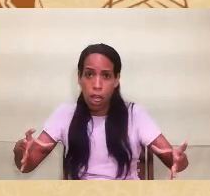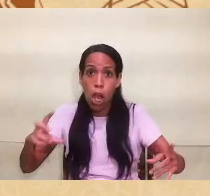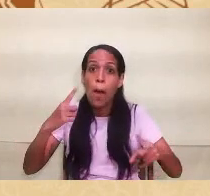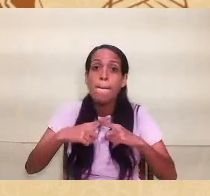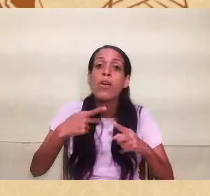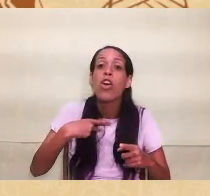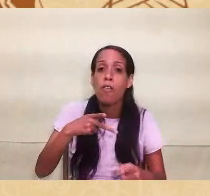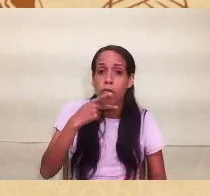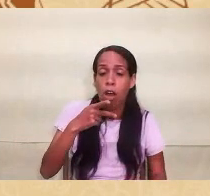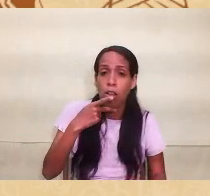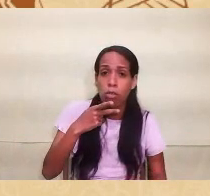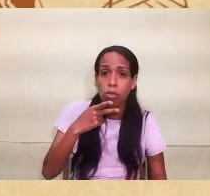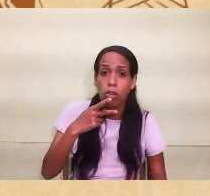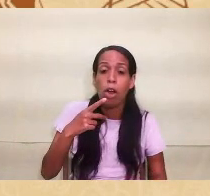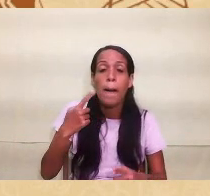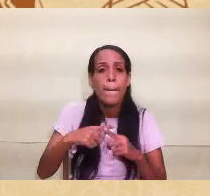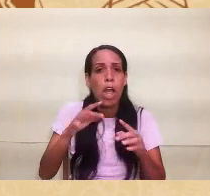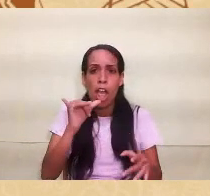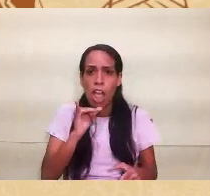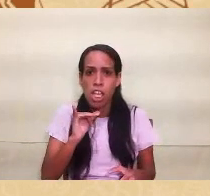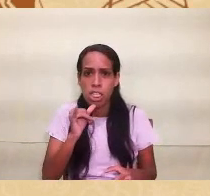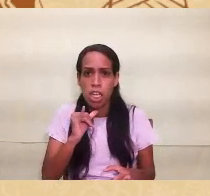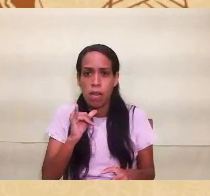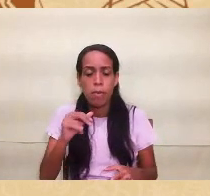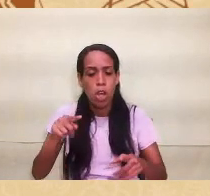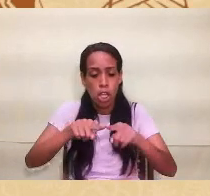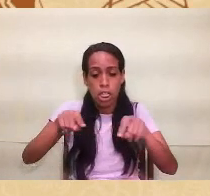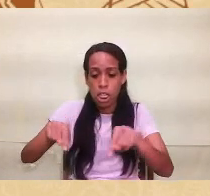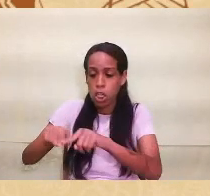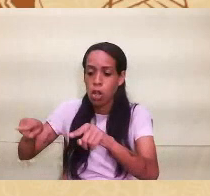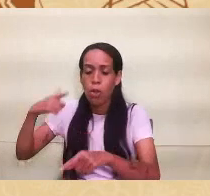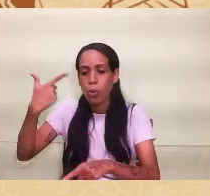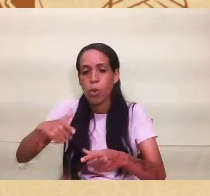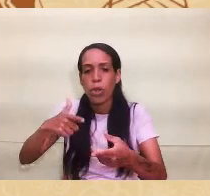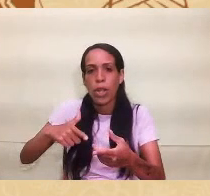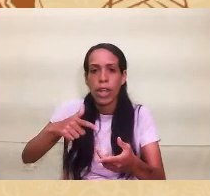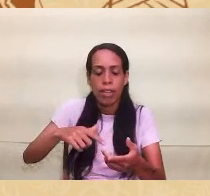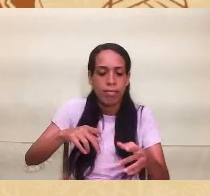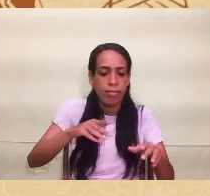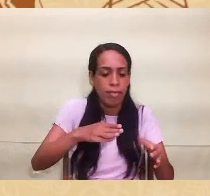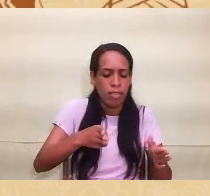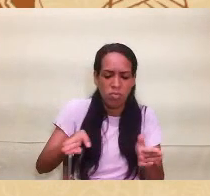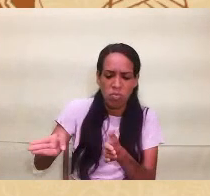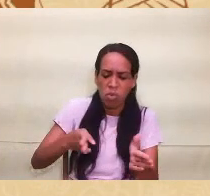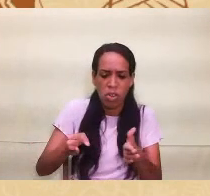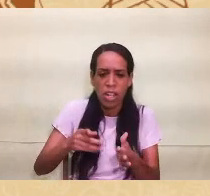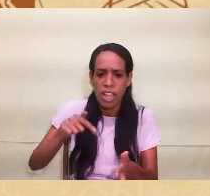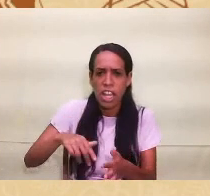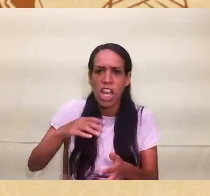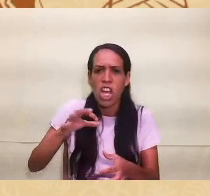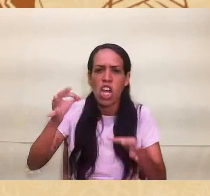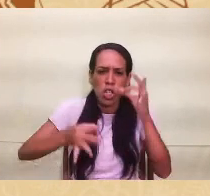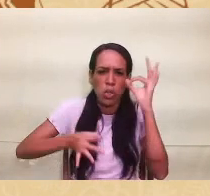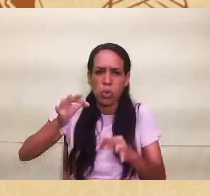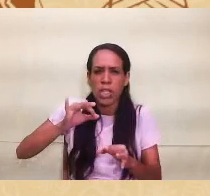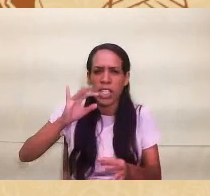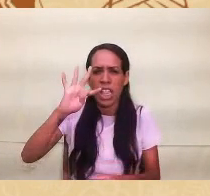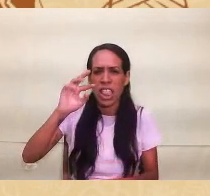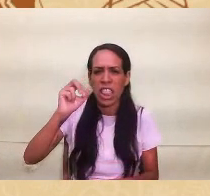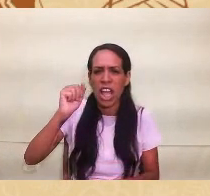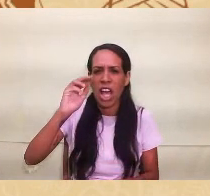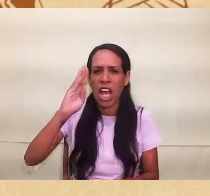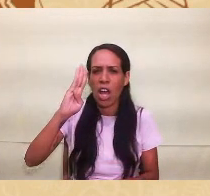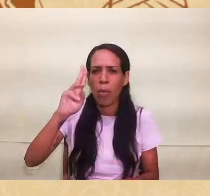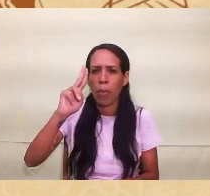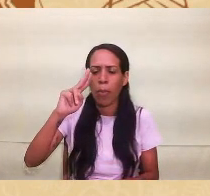isso? Porque, por exemplo, nosso território não está demarcado. Tem uma juíza aqui de Itabuna que ficou, durante a